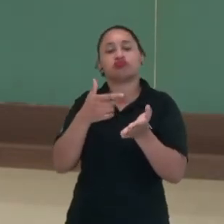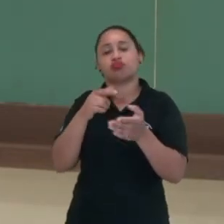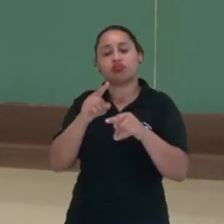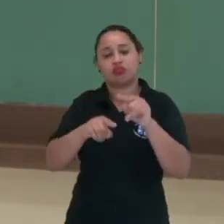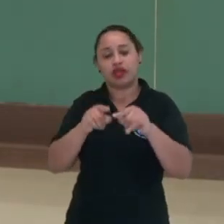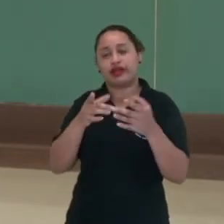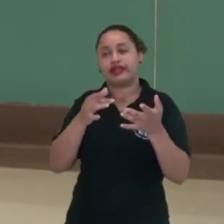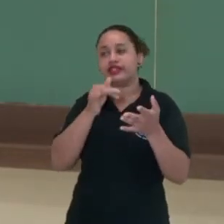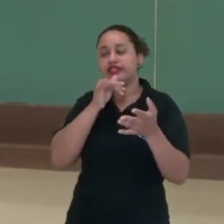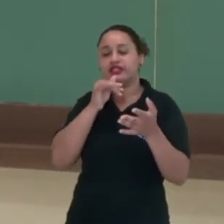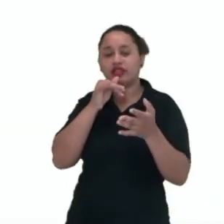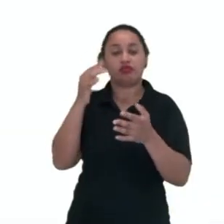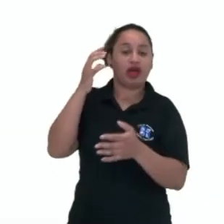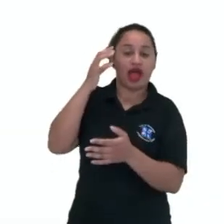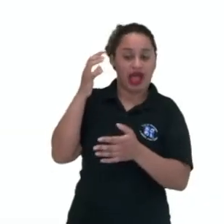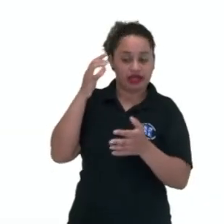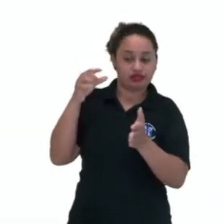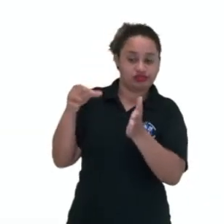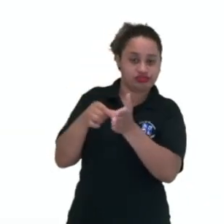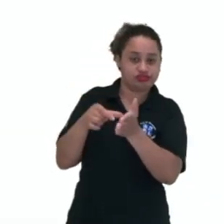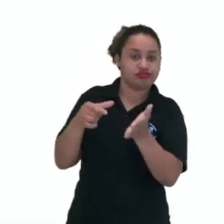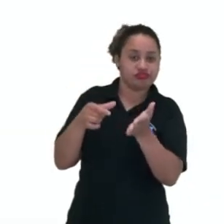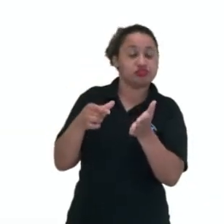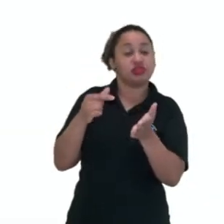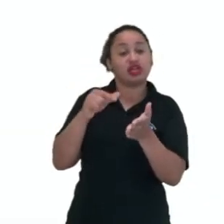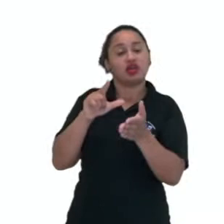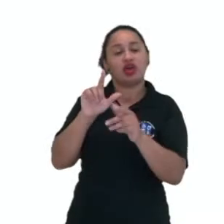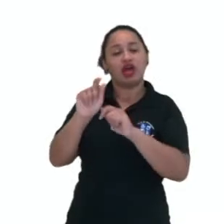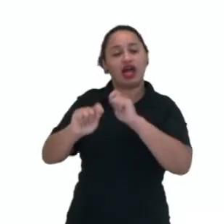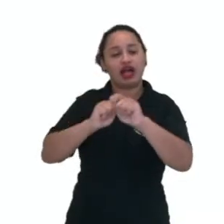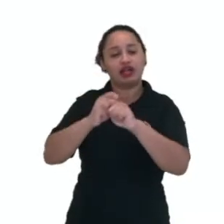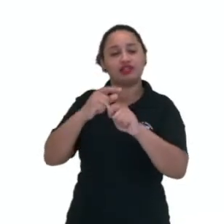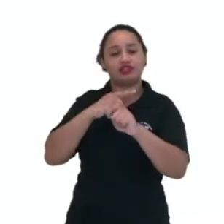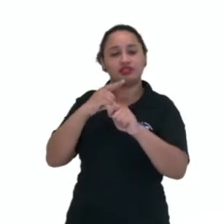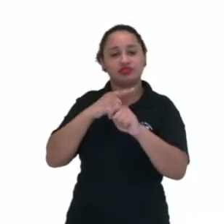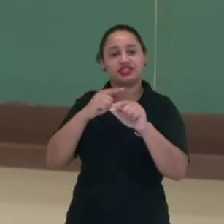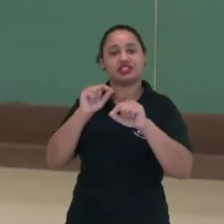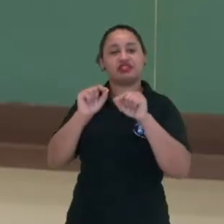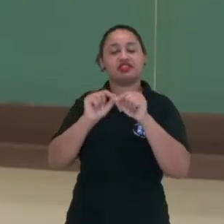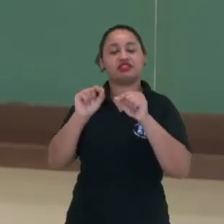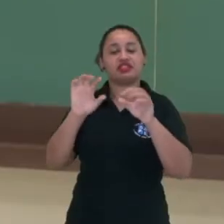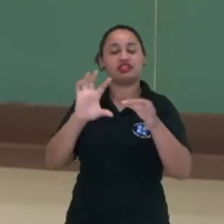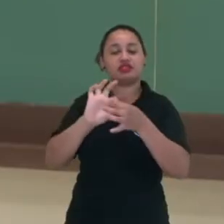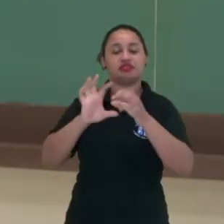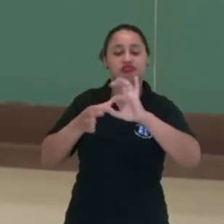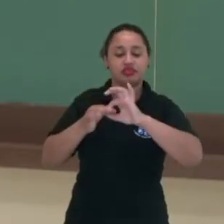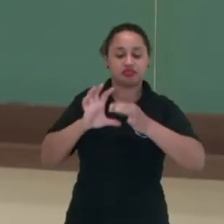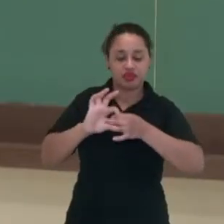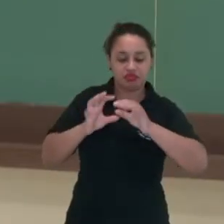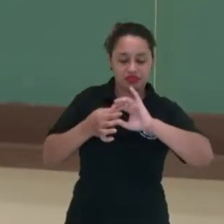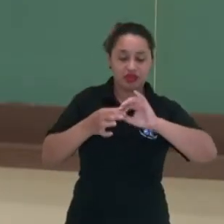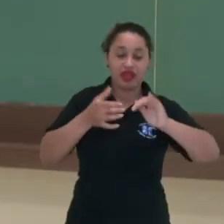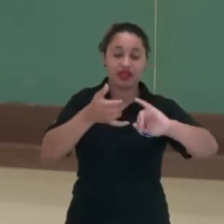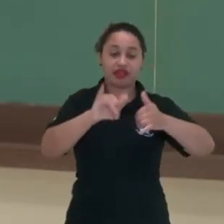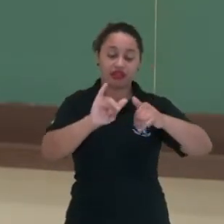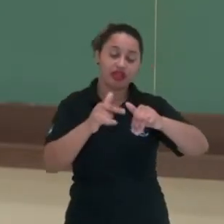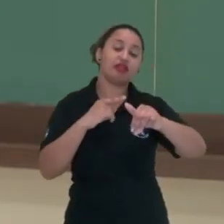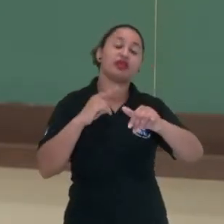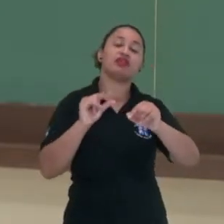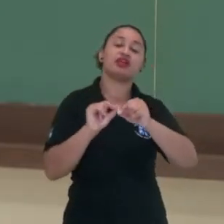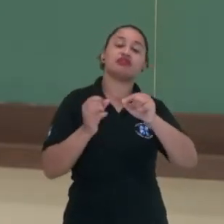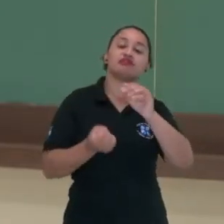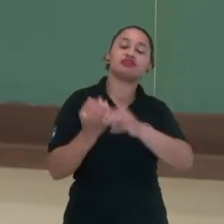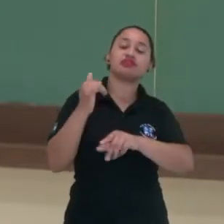aparelho, por exemplo, um aparelho de som, esses átomos que estão aqui, eles vão fazer ligações químicas e vão gerar uma